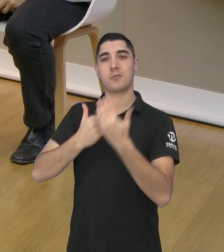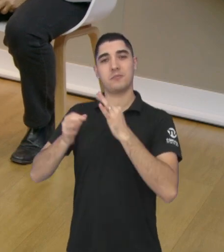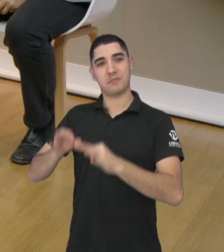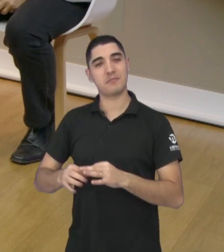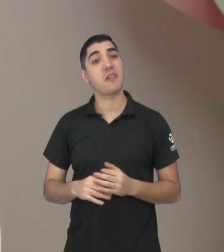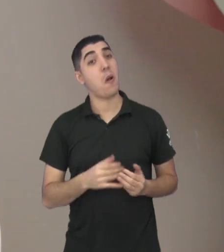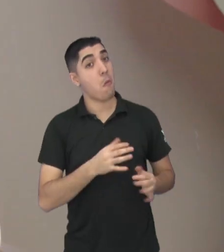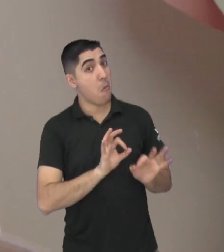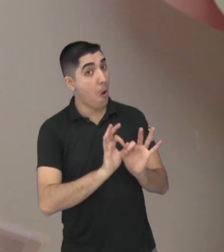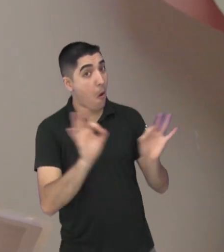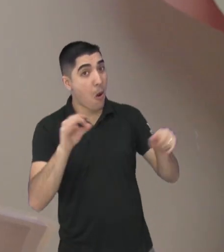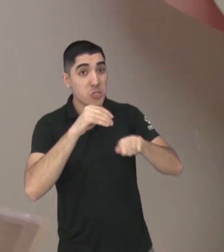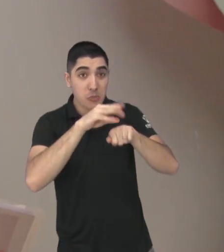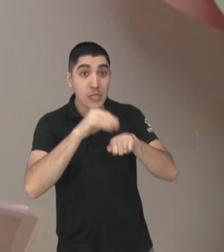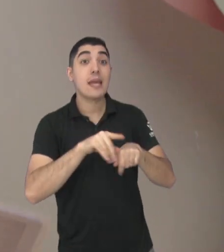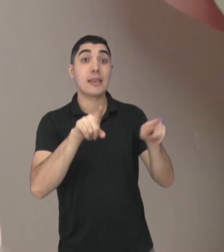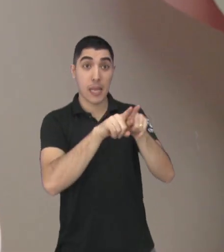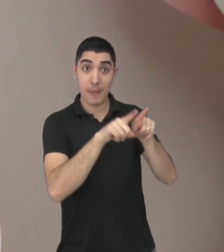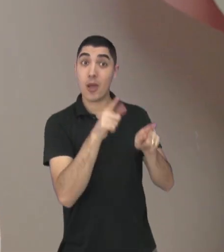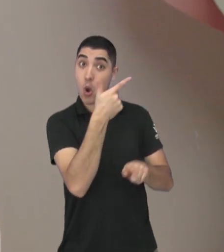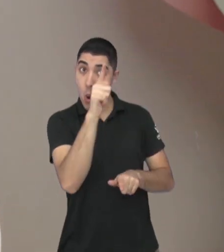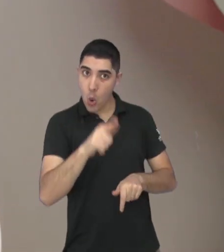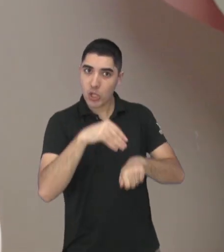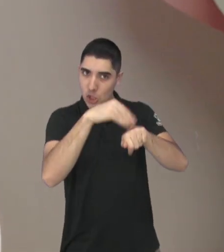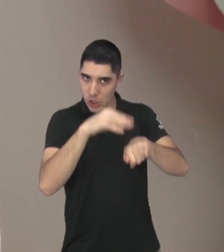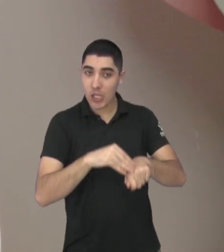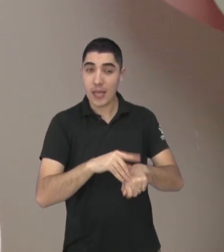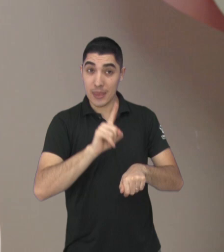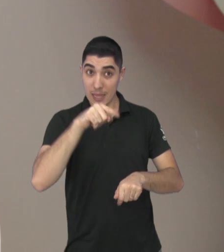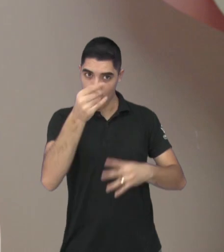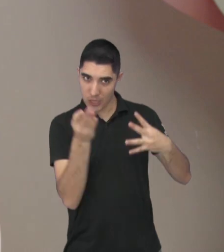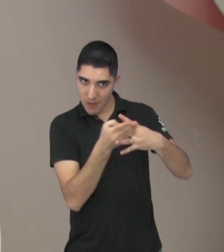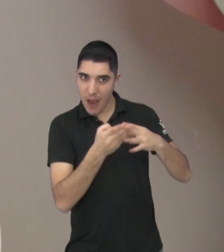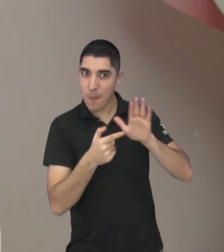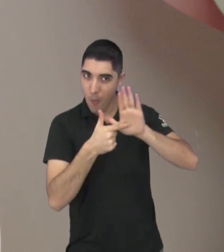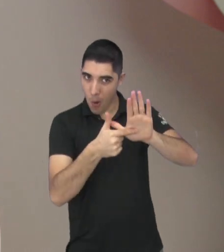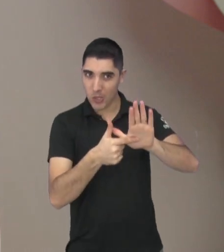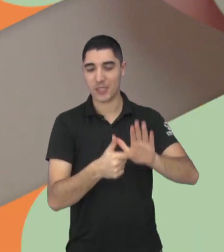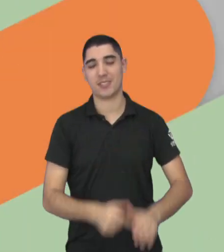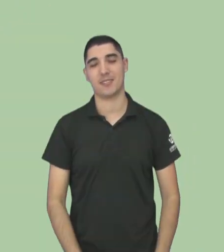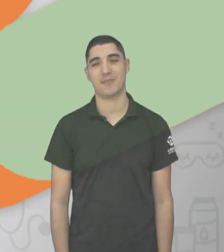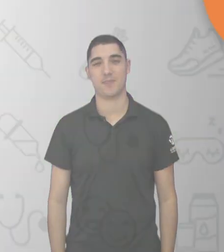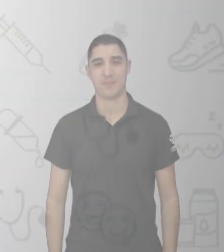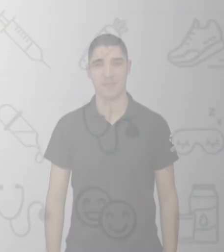hein? E nós temos outras dicas também daqui a pouquinho, depois do intervalo. Fica com a gente.